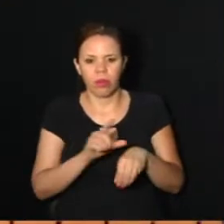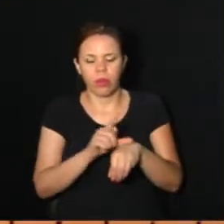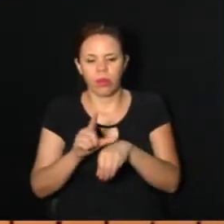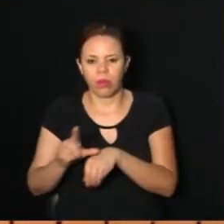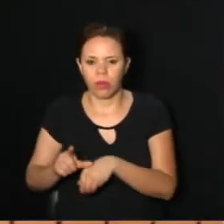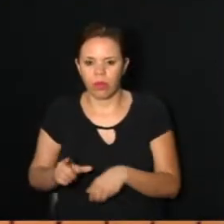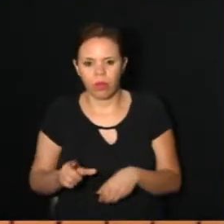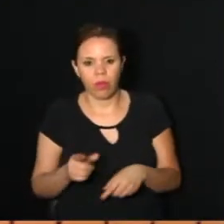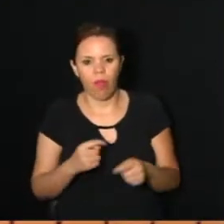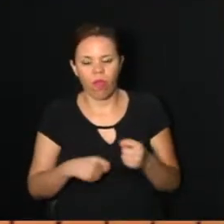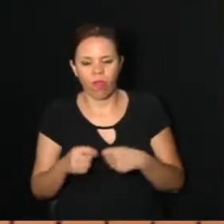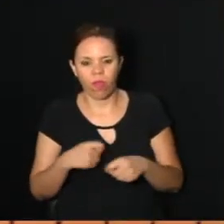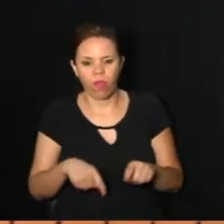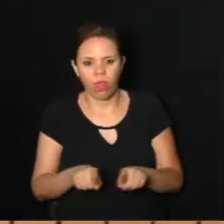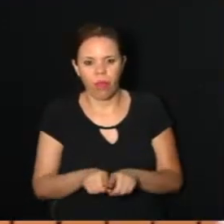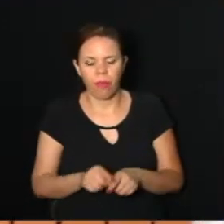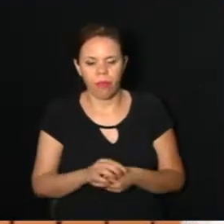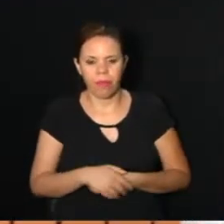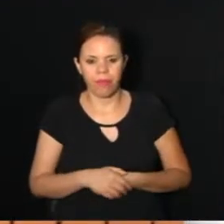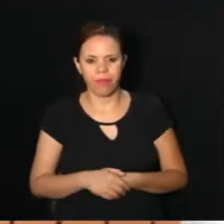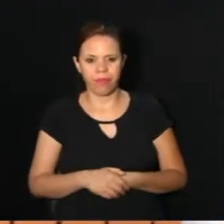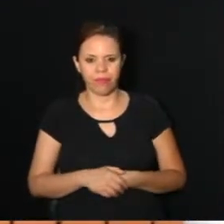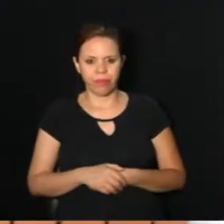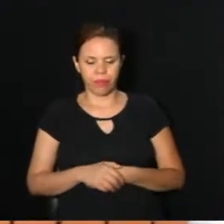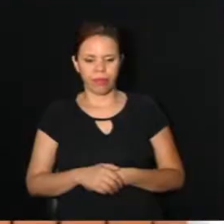aí, lhe dou razão. O endereçamento